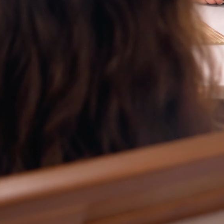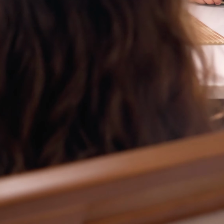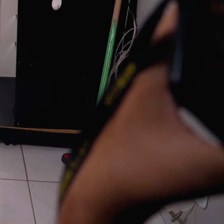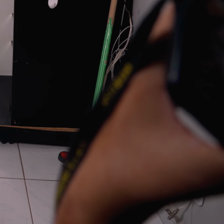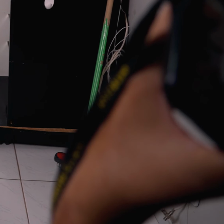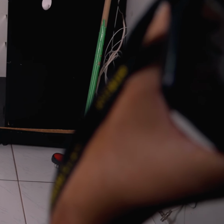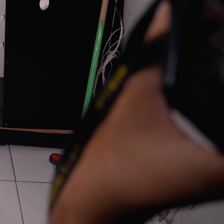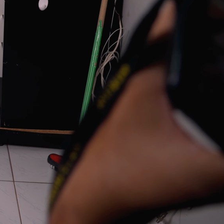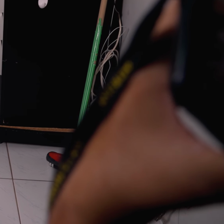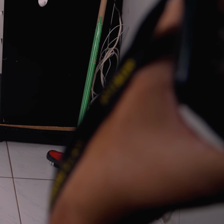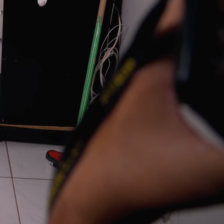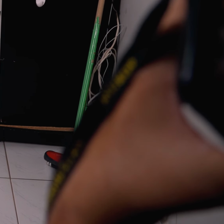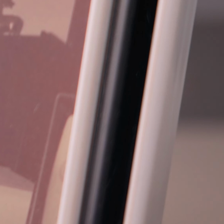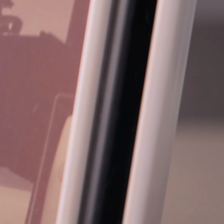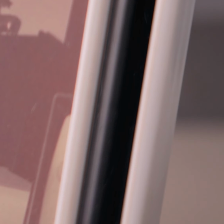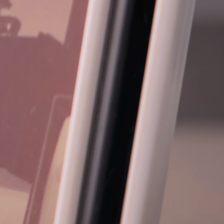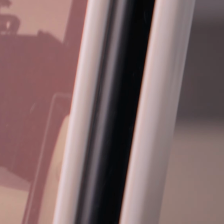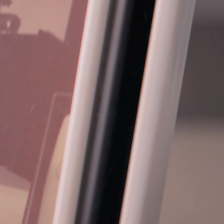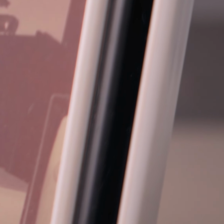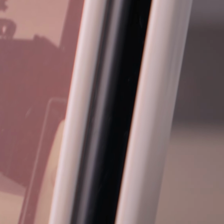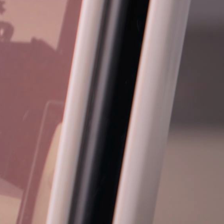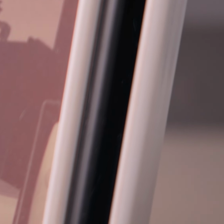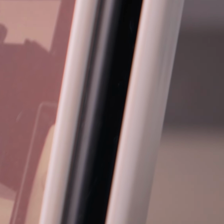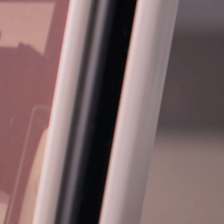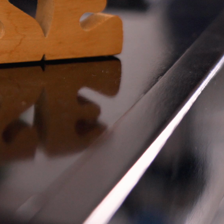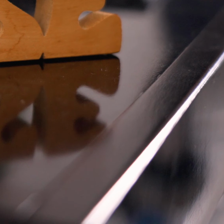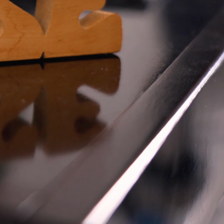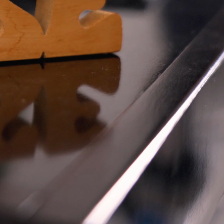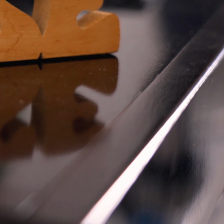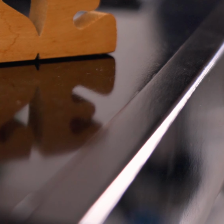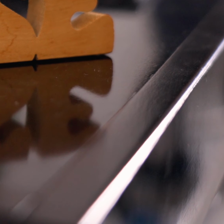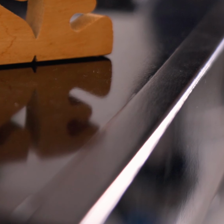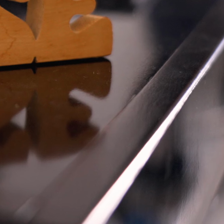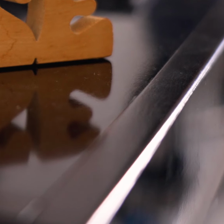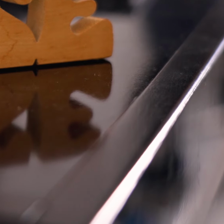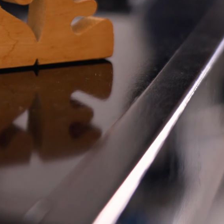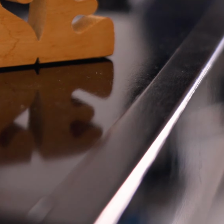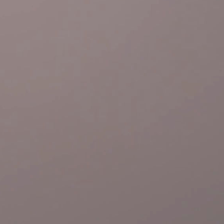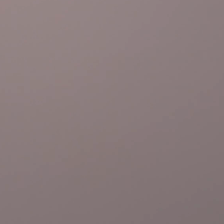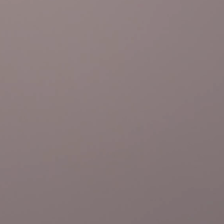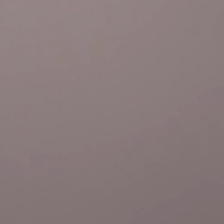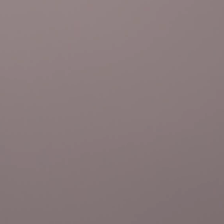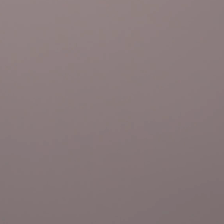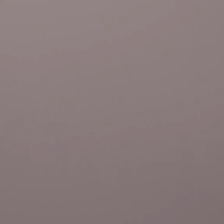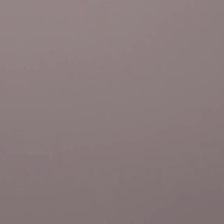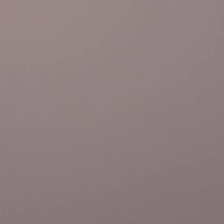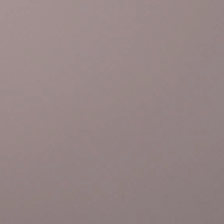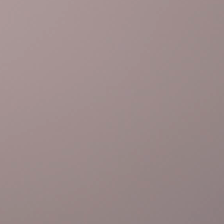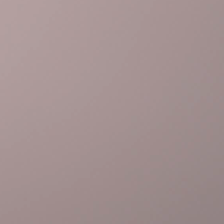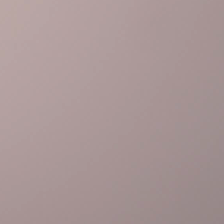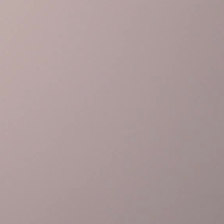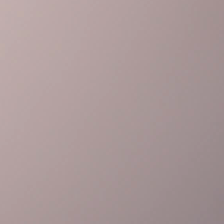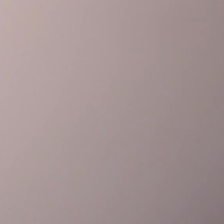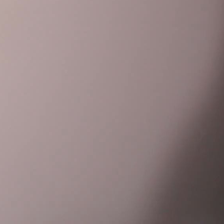O entrevistador macaco está na casa de Denise Braga, professora e presidente da BDV. Ela é branca, cabelos loiros, lisos e compridos. Deficiente